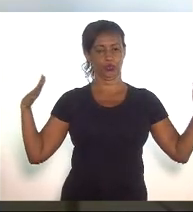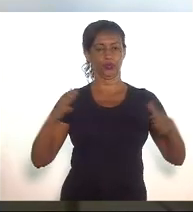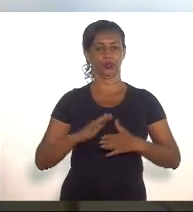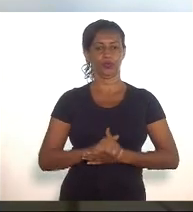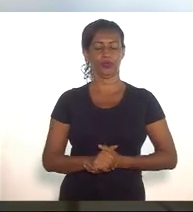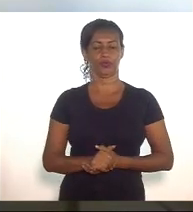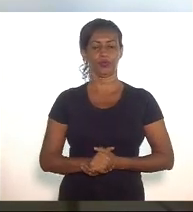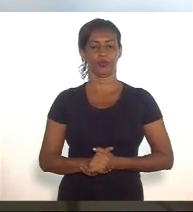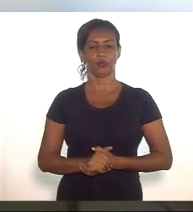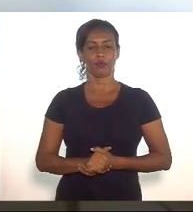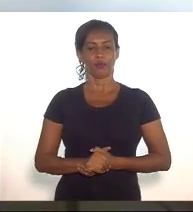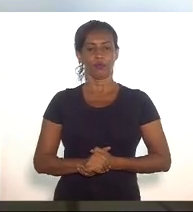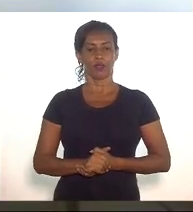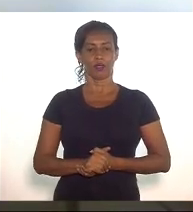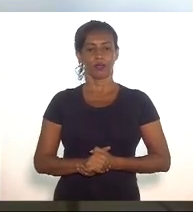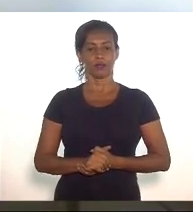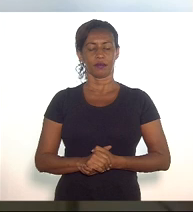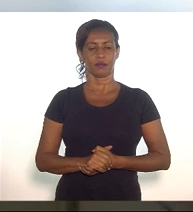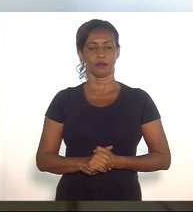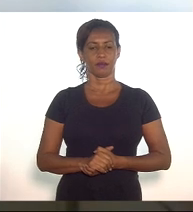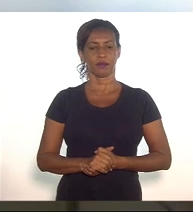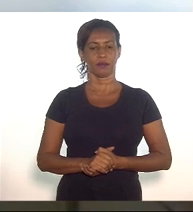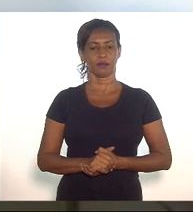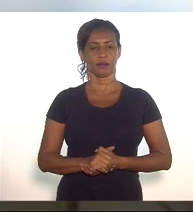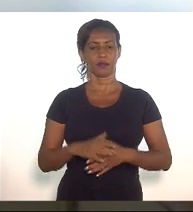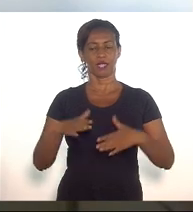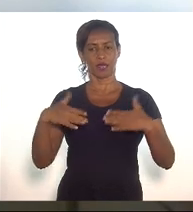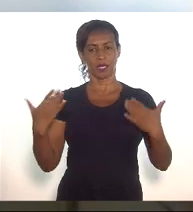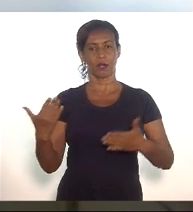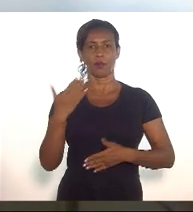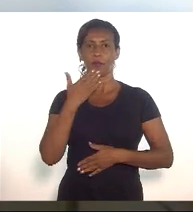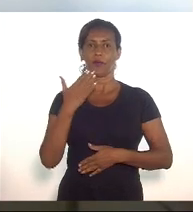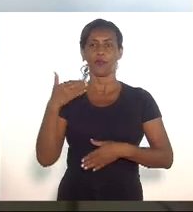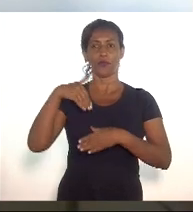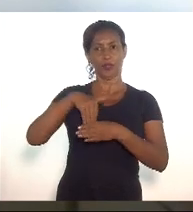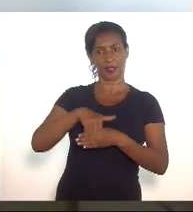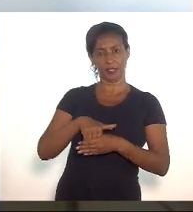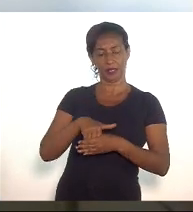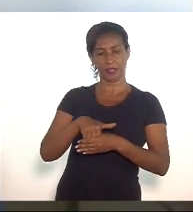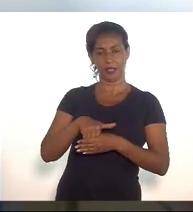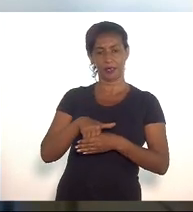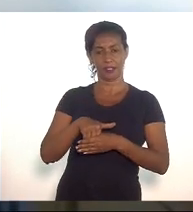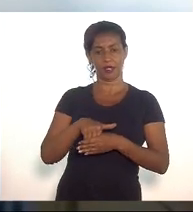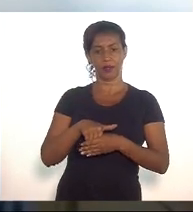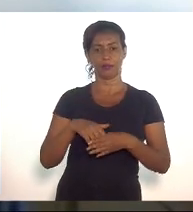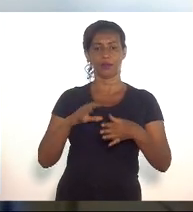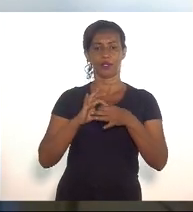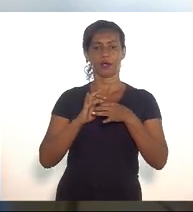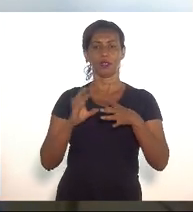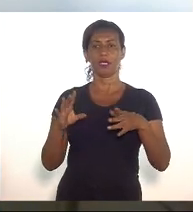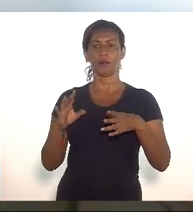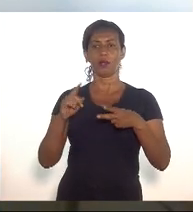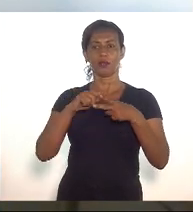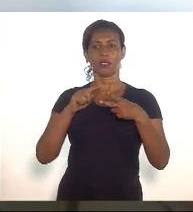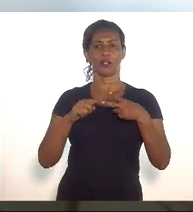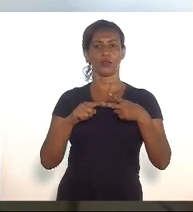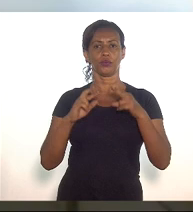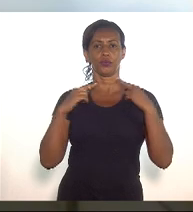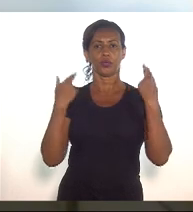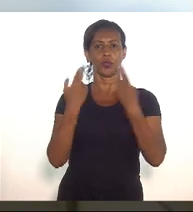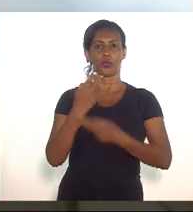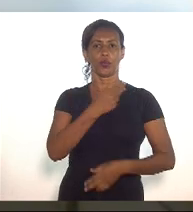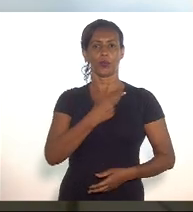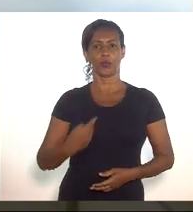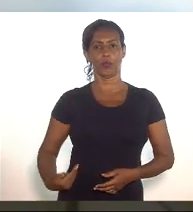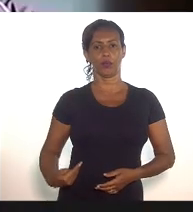alfandegados. Então, eu coloco em votação a deliberação das duas audiências públicas.